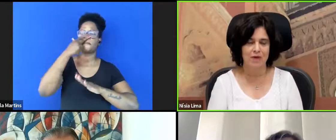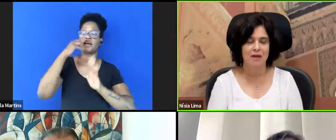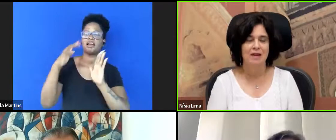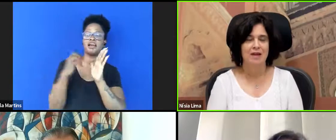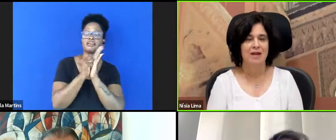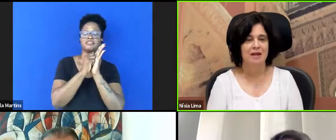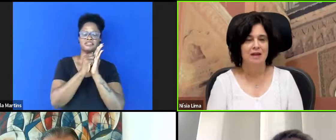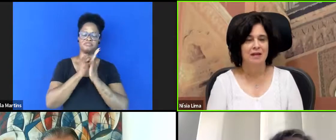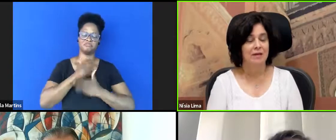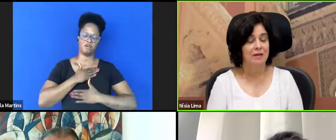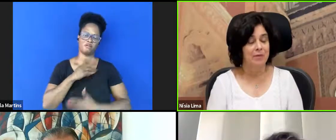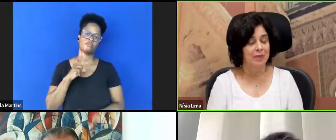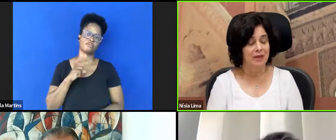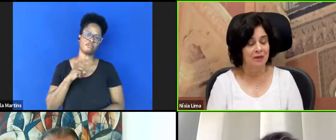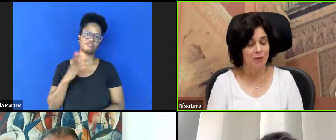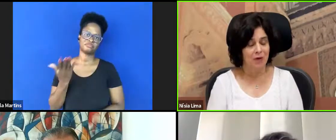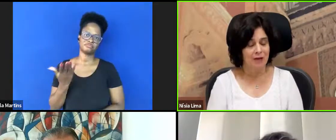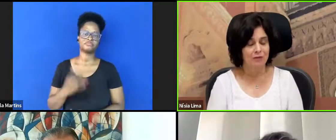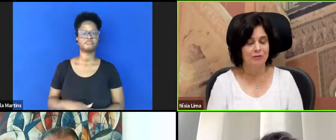pessoal.